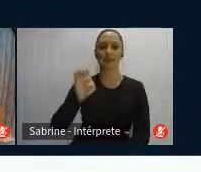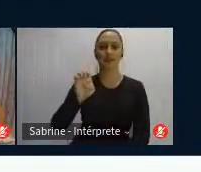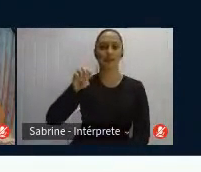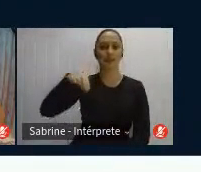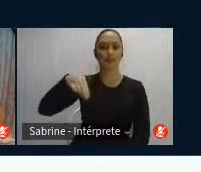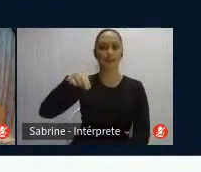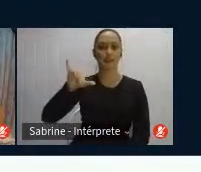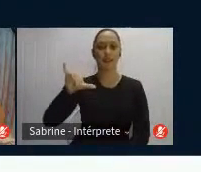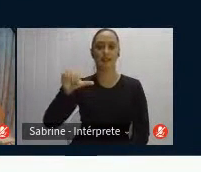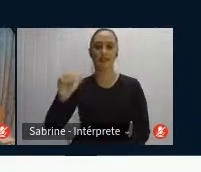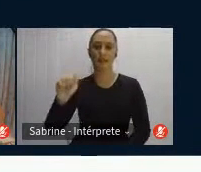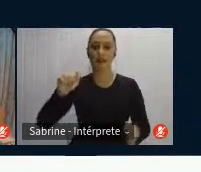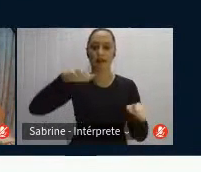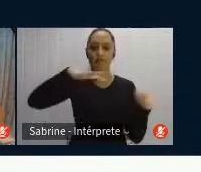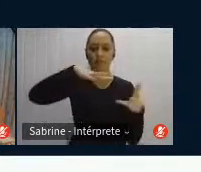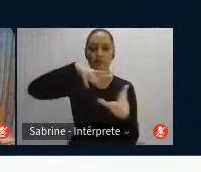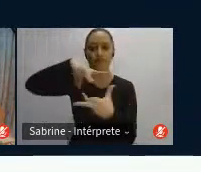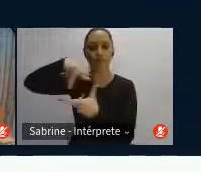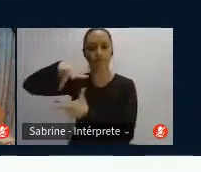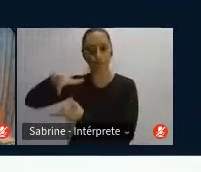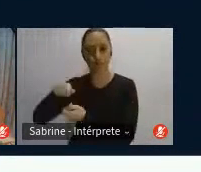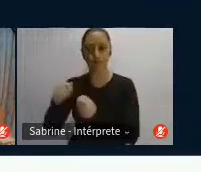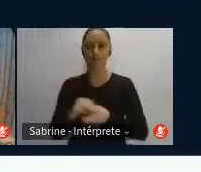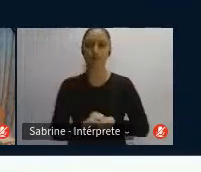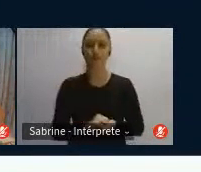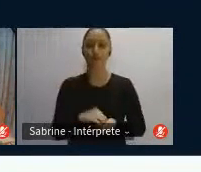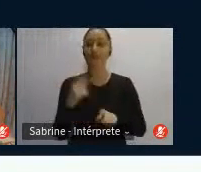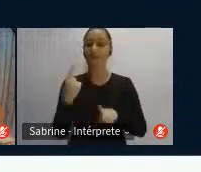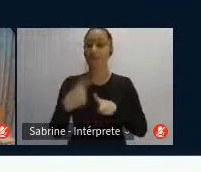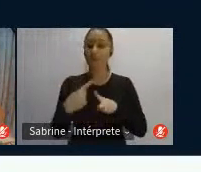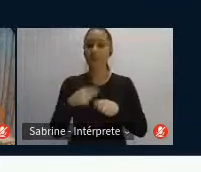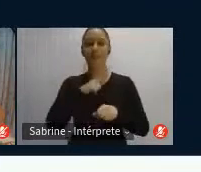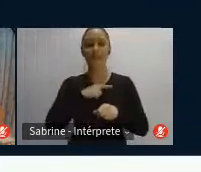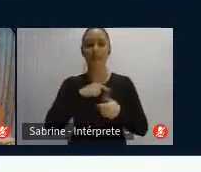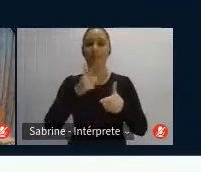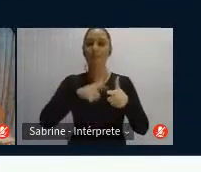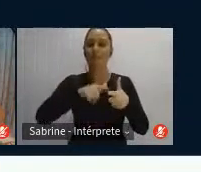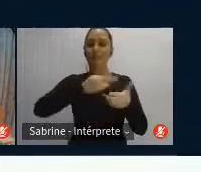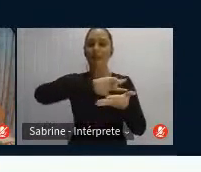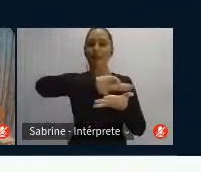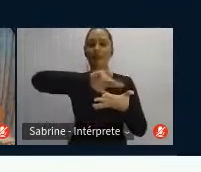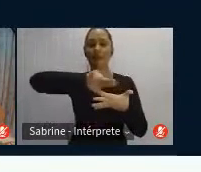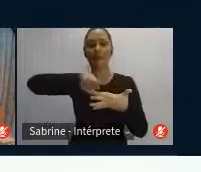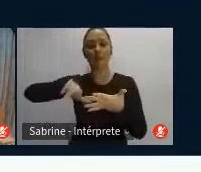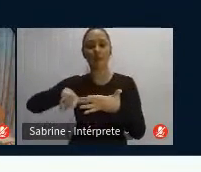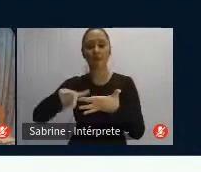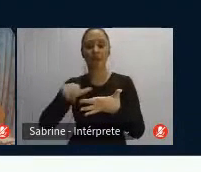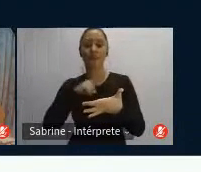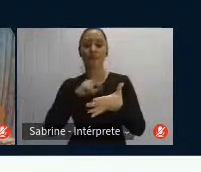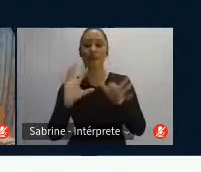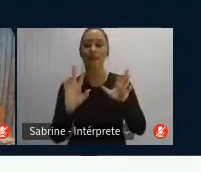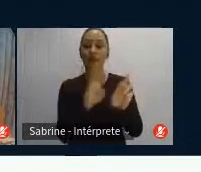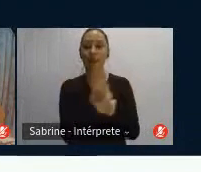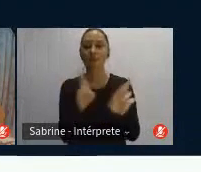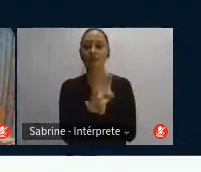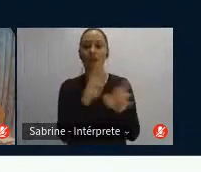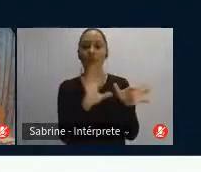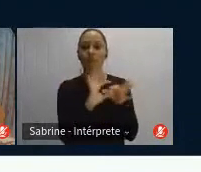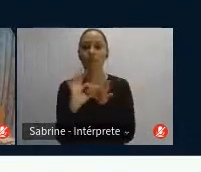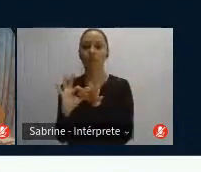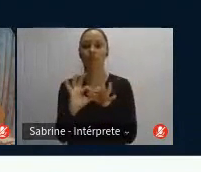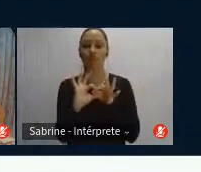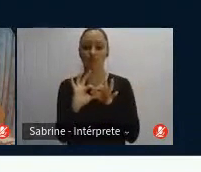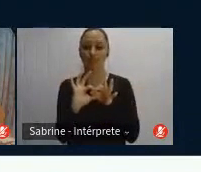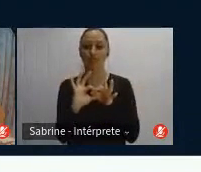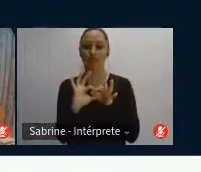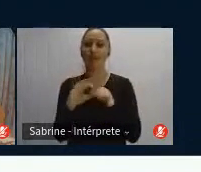estão, que elas coexistem e estão interrelacionadas. E é um problema de saúde coletiva, de